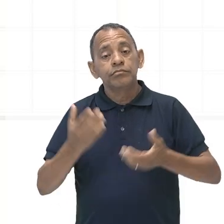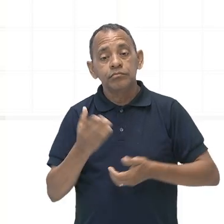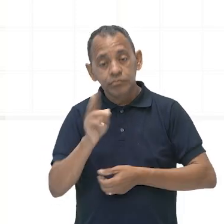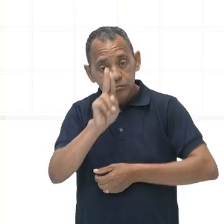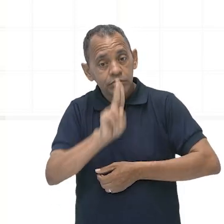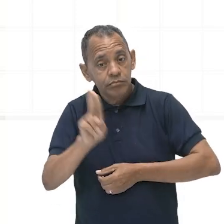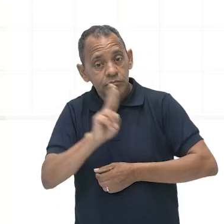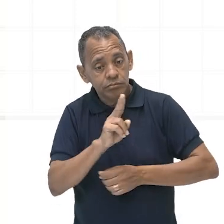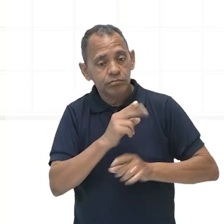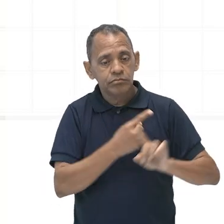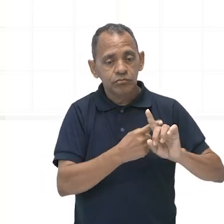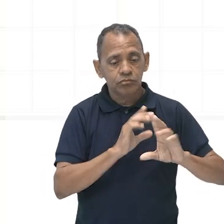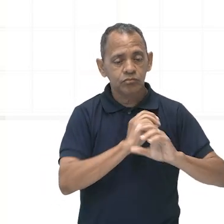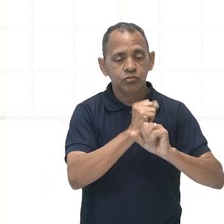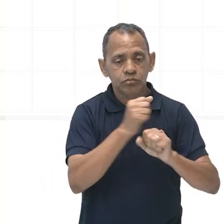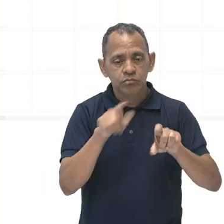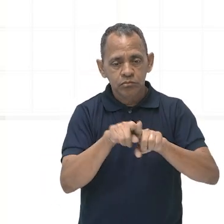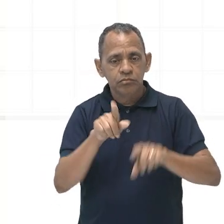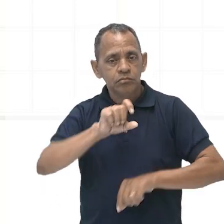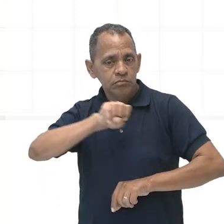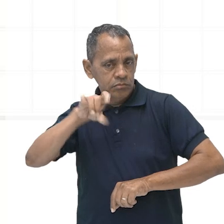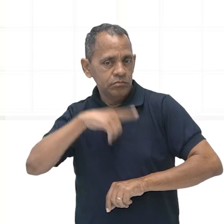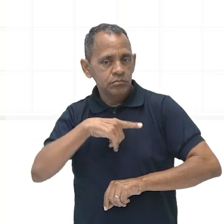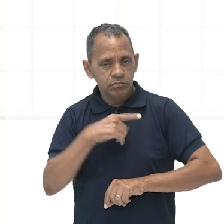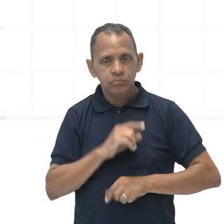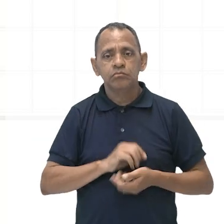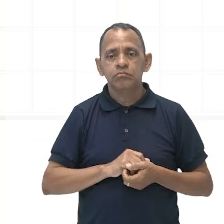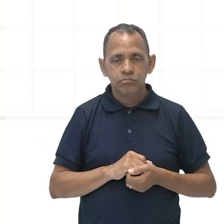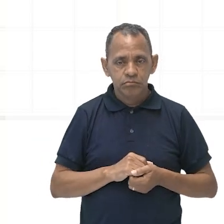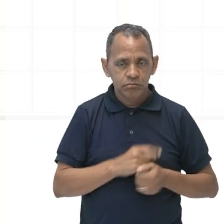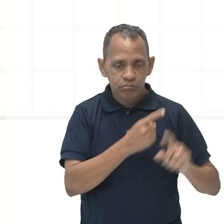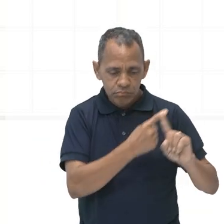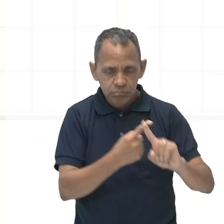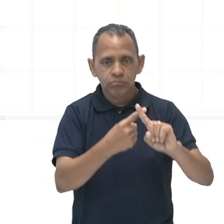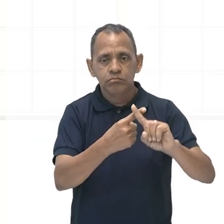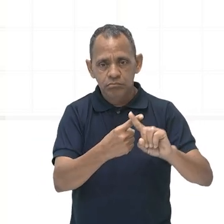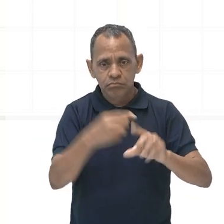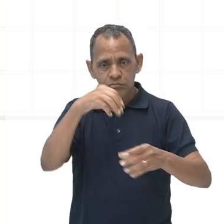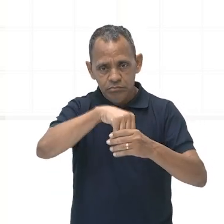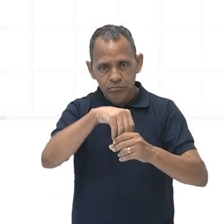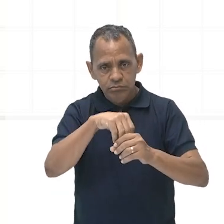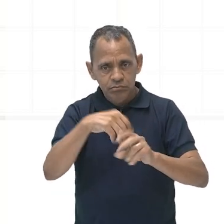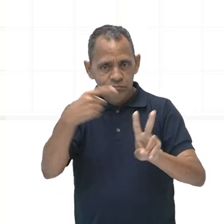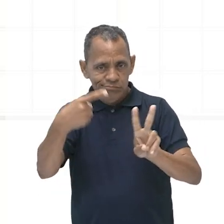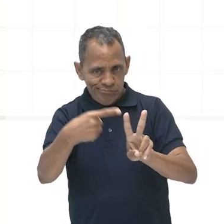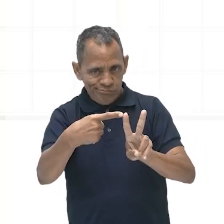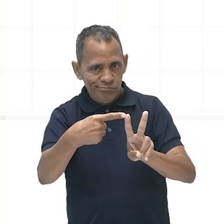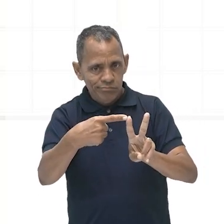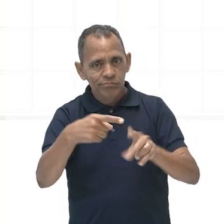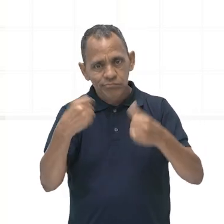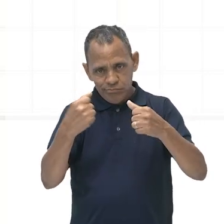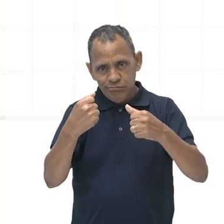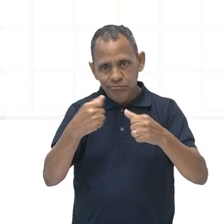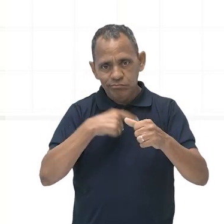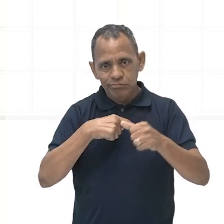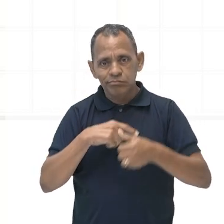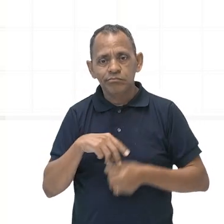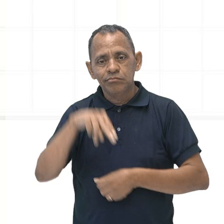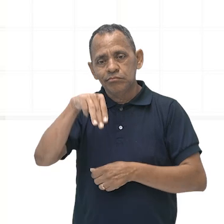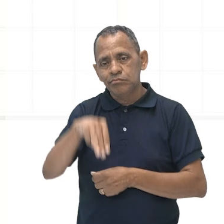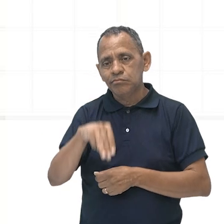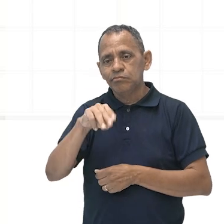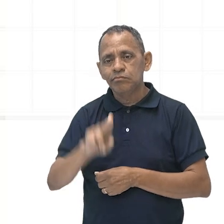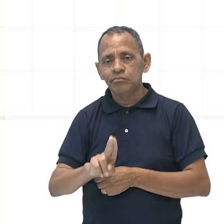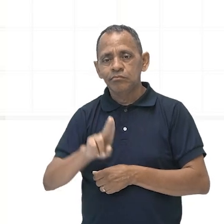O que diz a propriedade? Se eu tenho um produto dentro do radical, ou seja, tem que ser multiplicação, eu